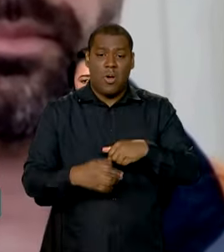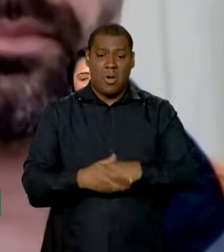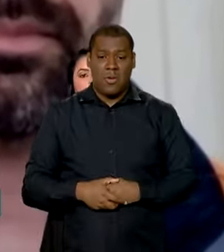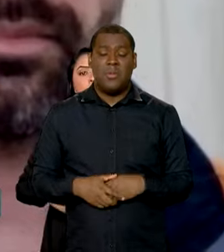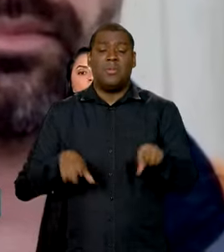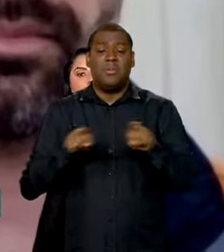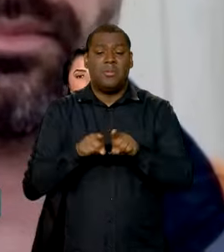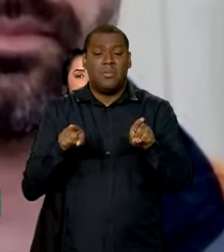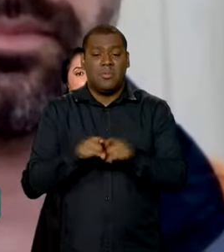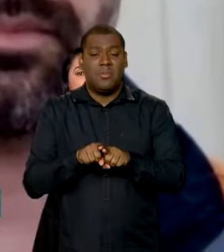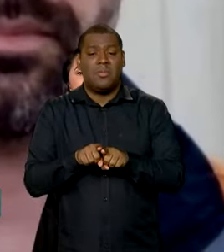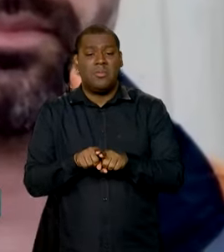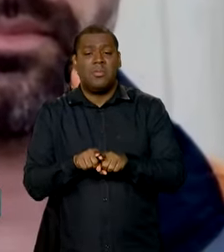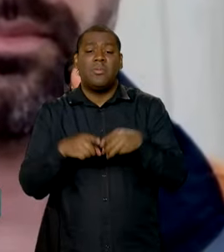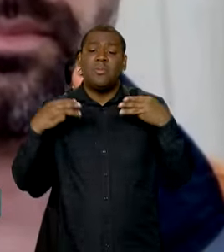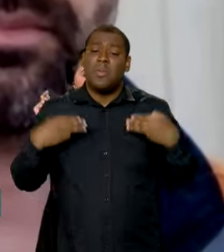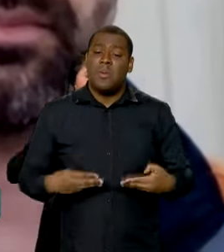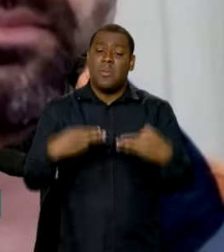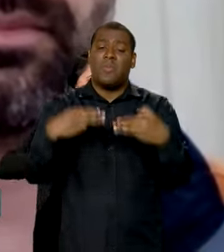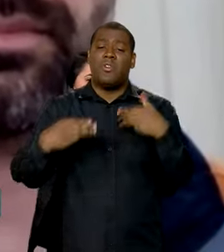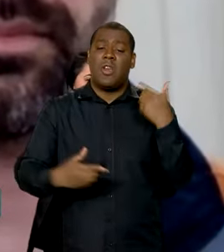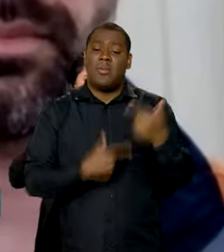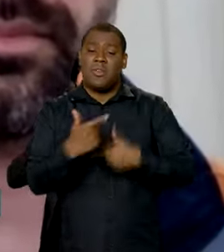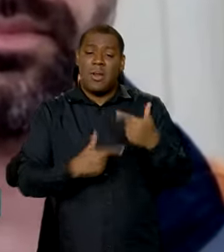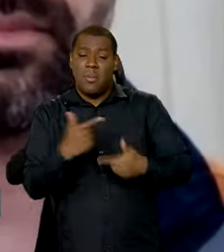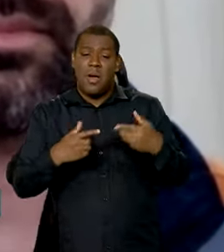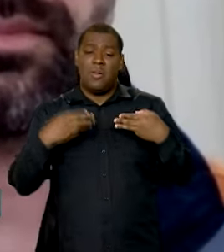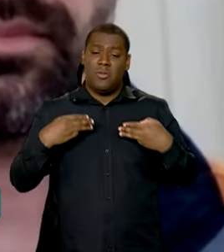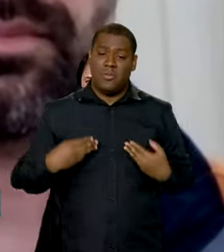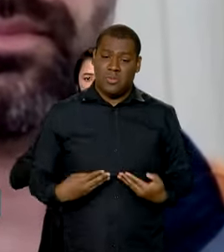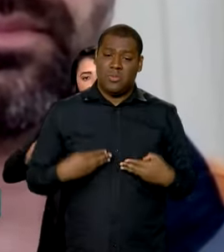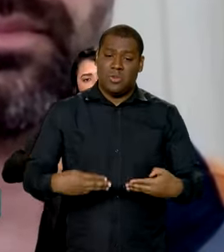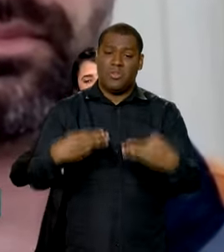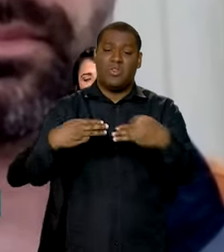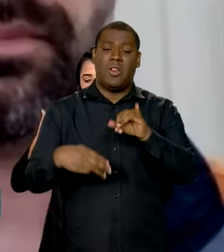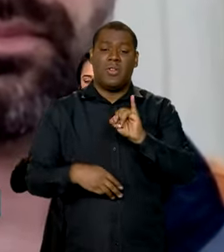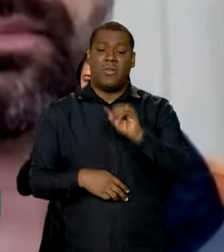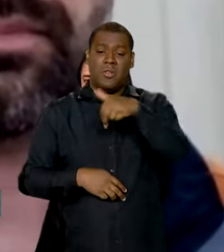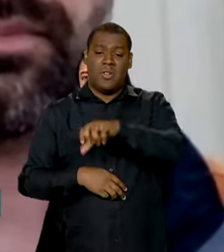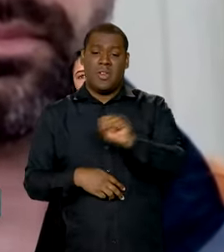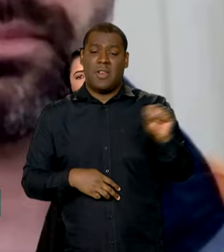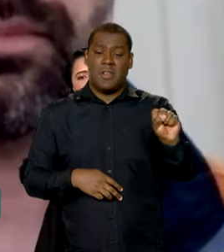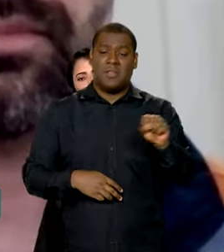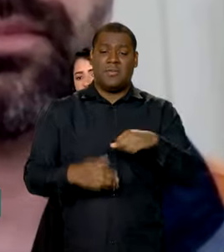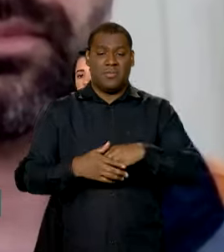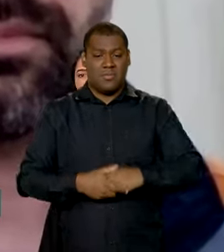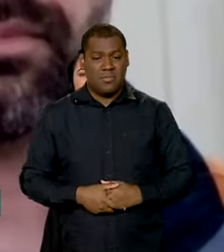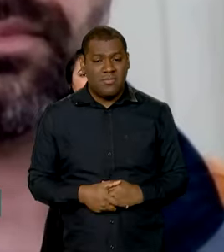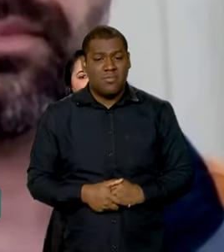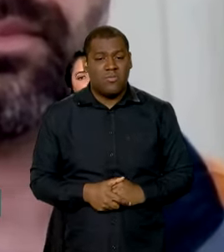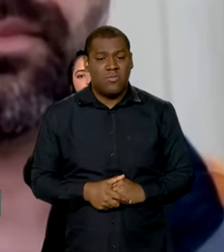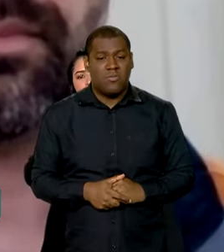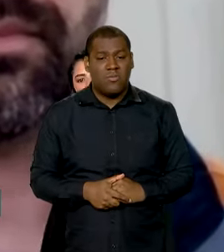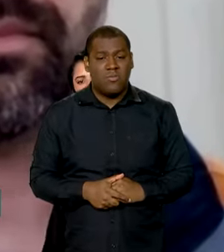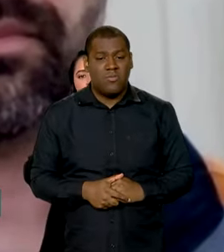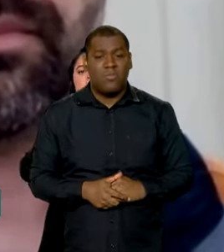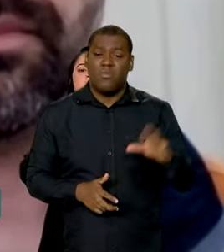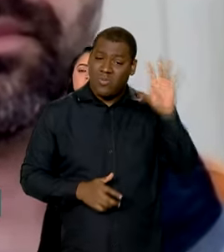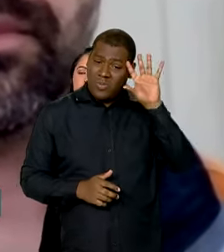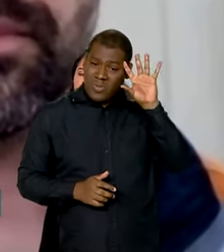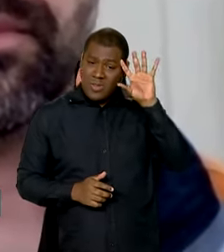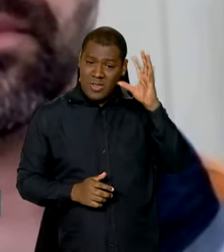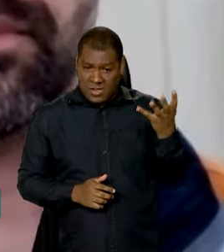pode ser possível ser feito pelo Ministério do Trabalho, pelo Ministério da Previdência, pelo Fundo de Garantia. Ou seja, nós vamos tomar essa